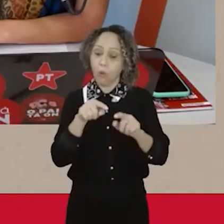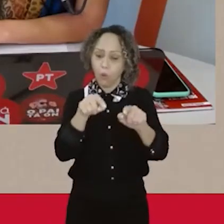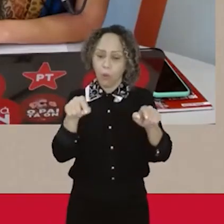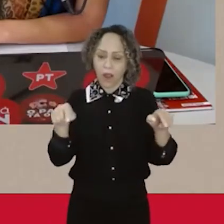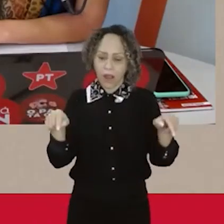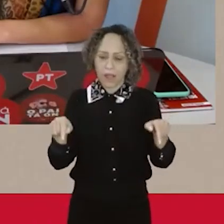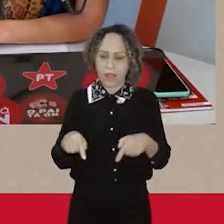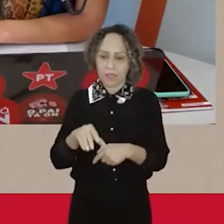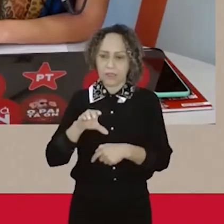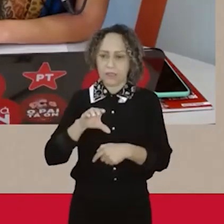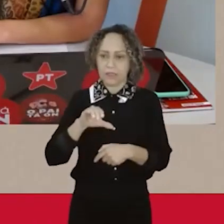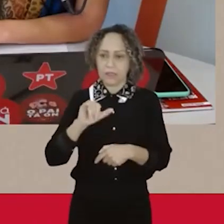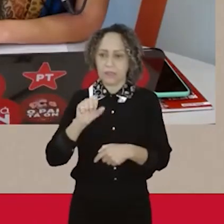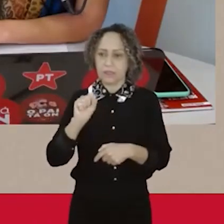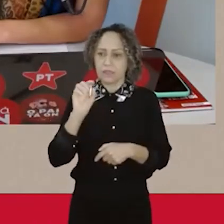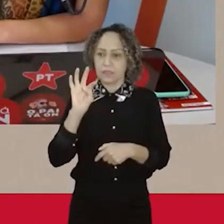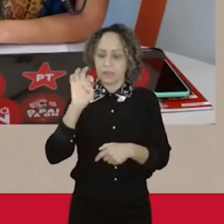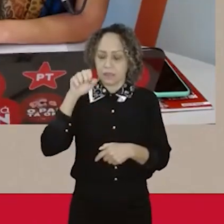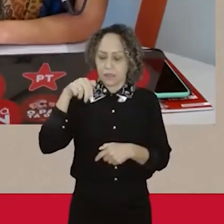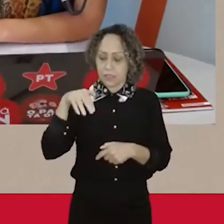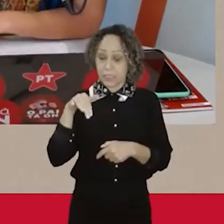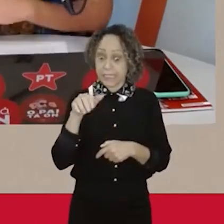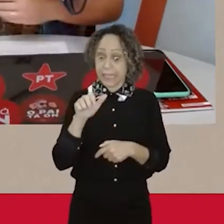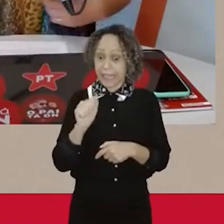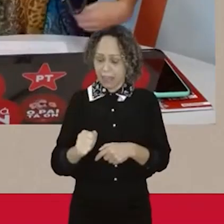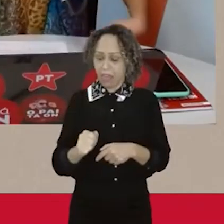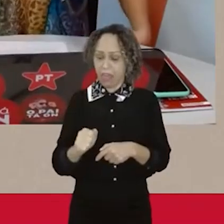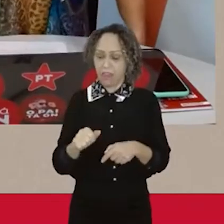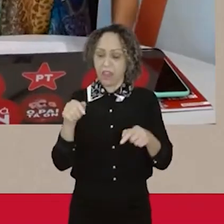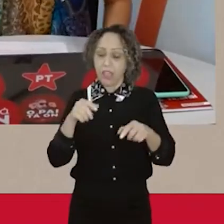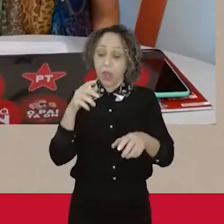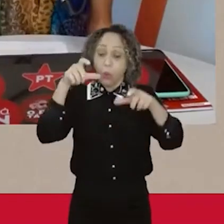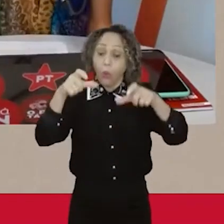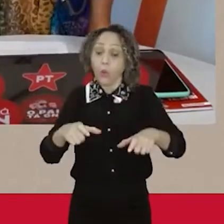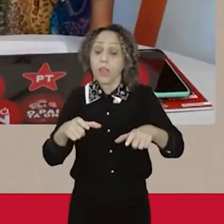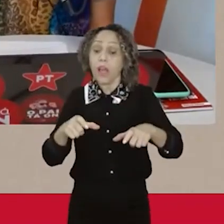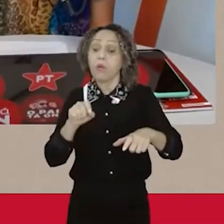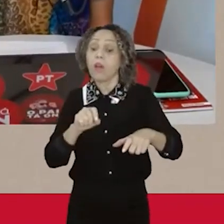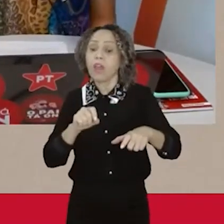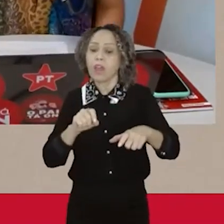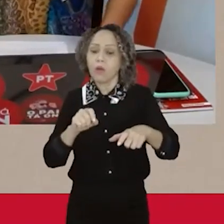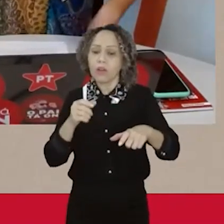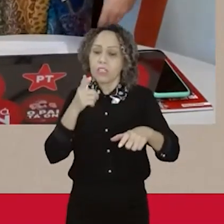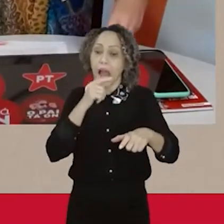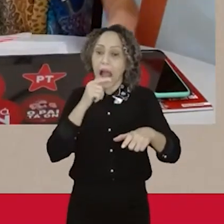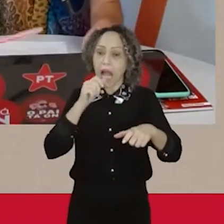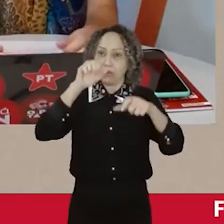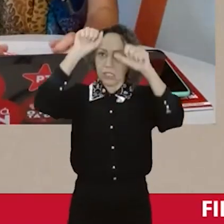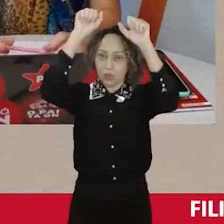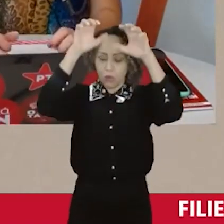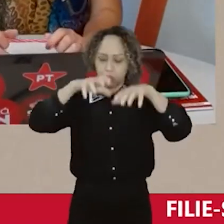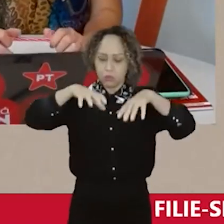que busca, né, uma nova forma de inserção, a luta contra a exclusão,